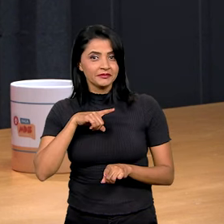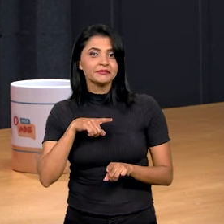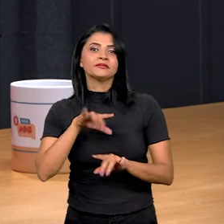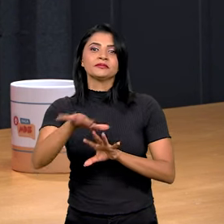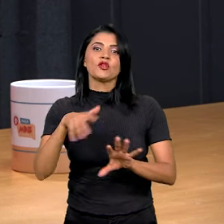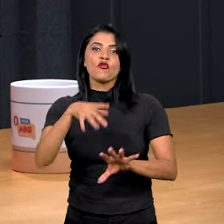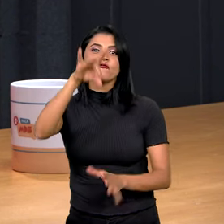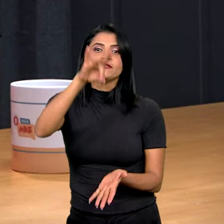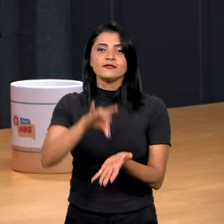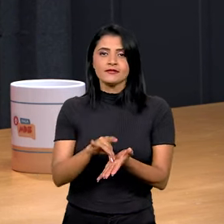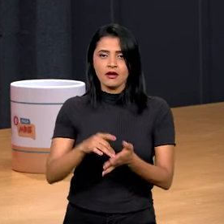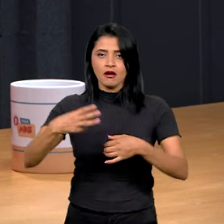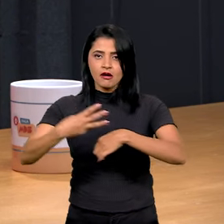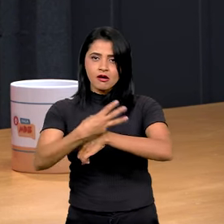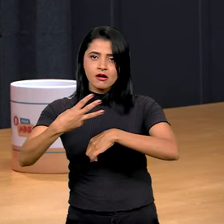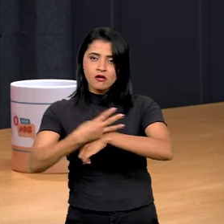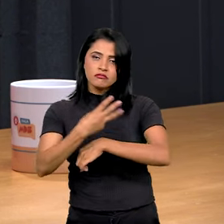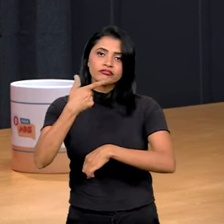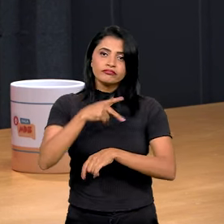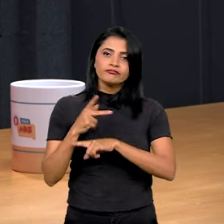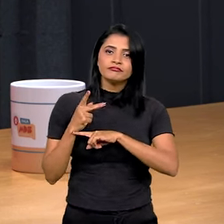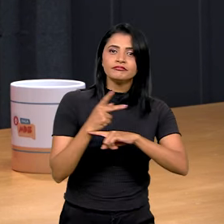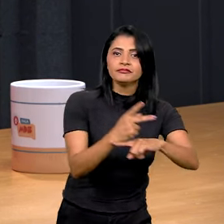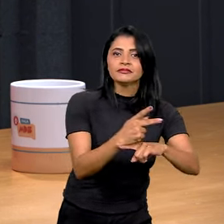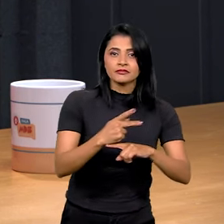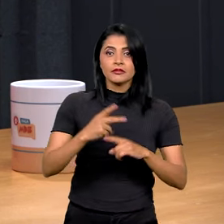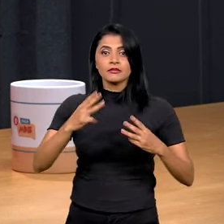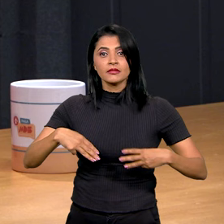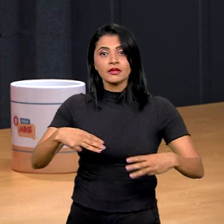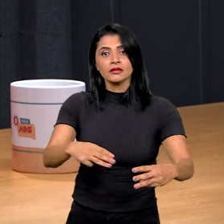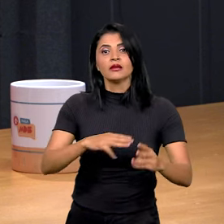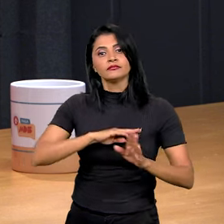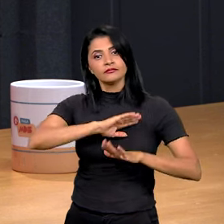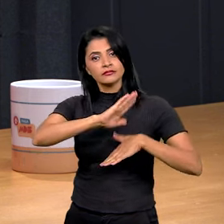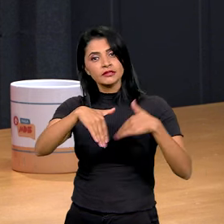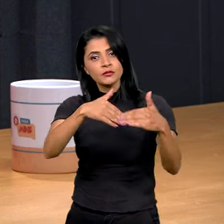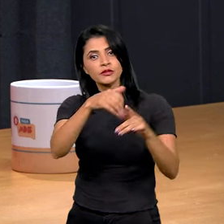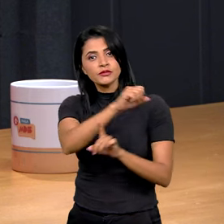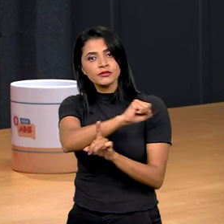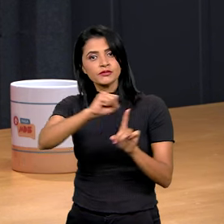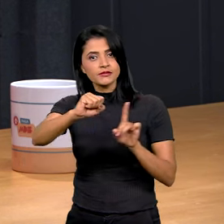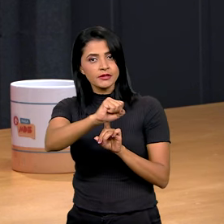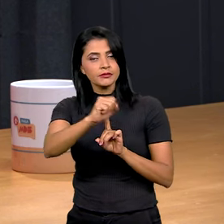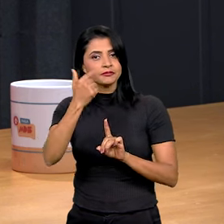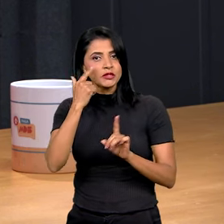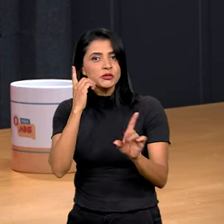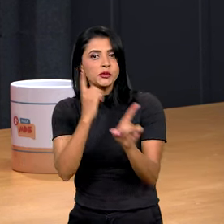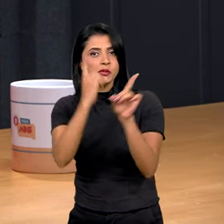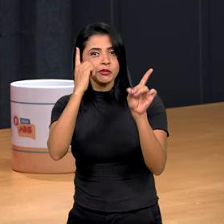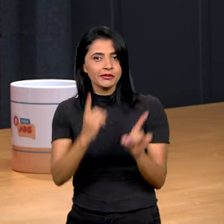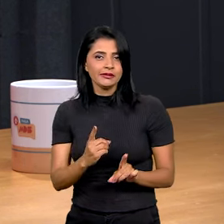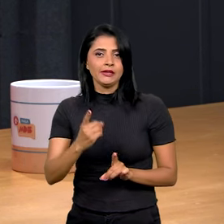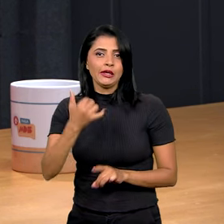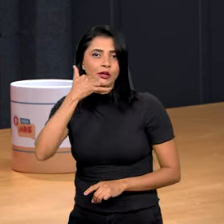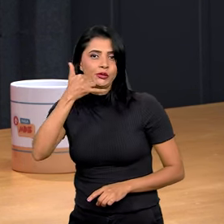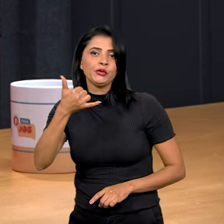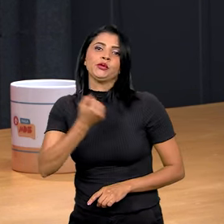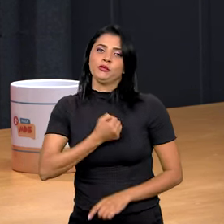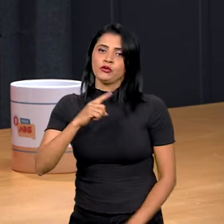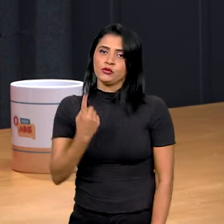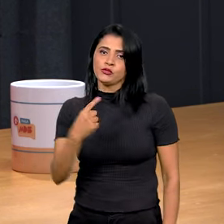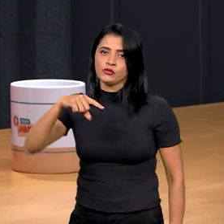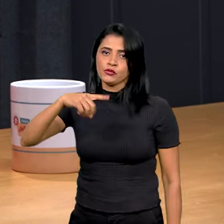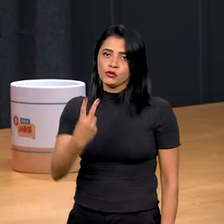tem também o canal oficial no WhatsApp basta procurar por do Desenvolvimento Social e o disque social É